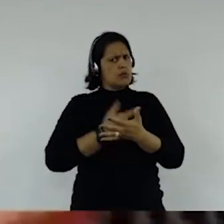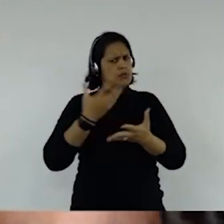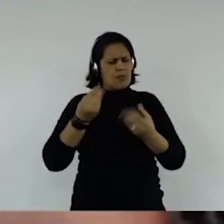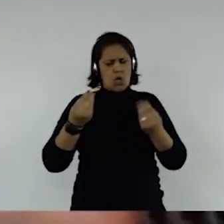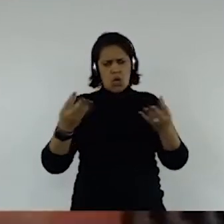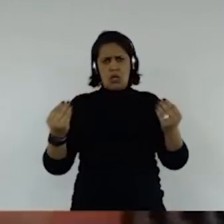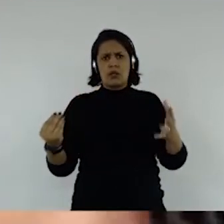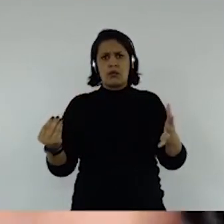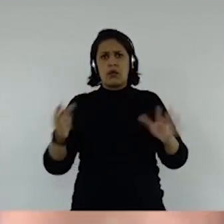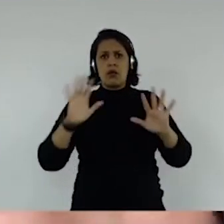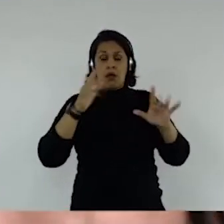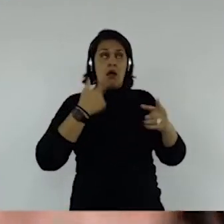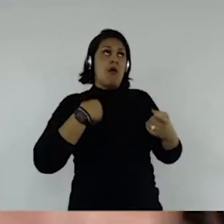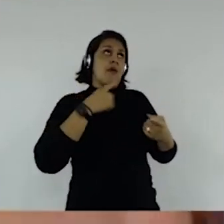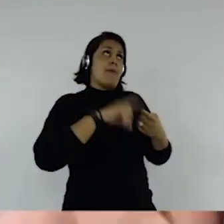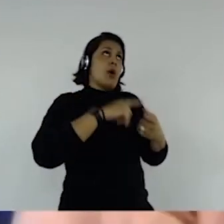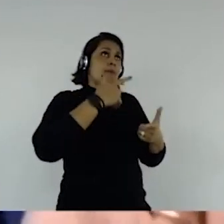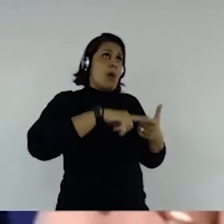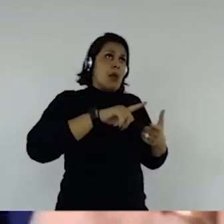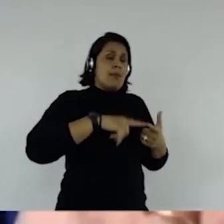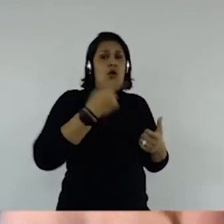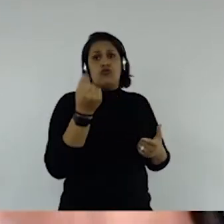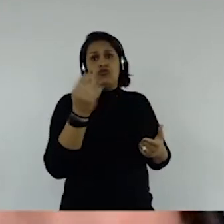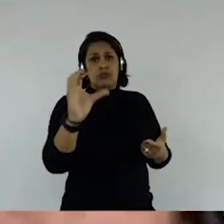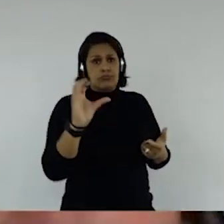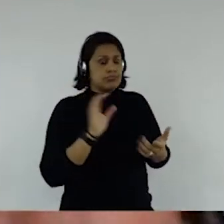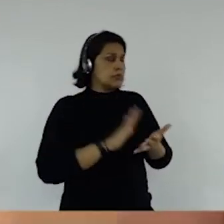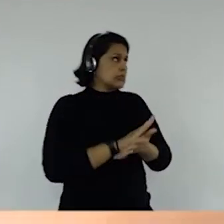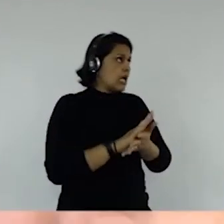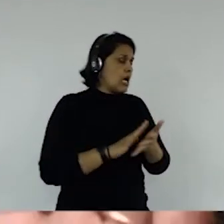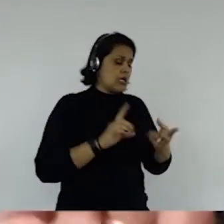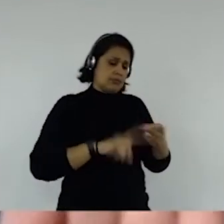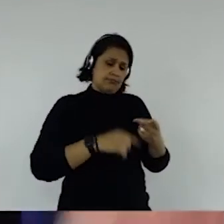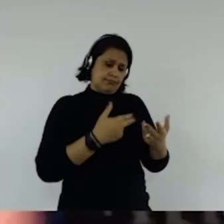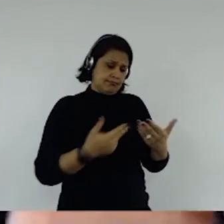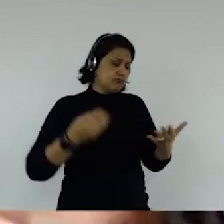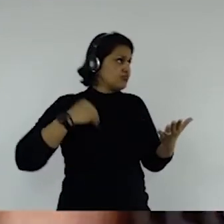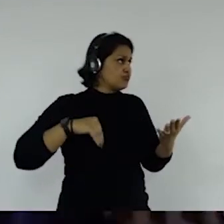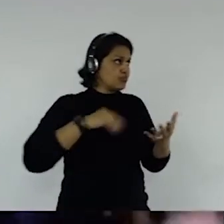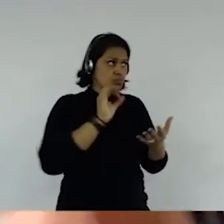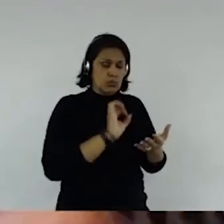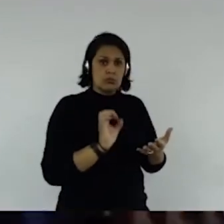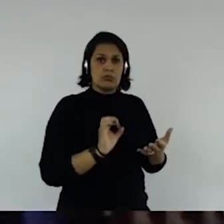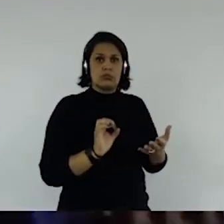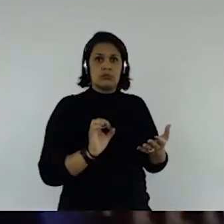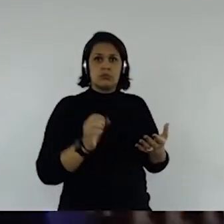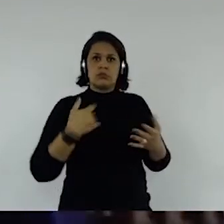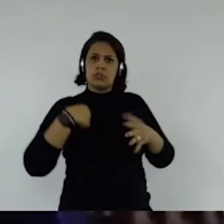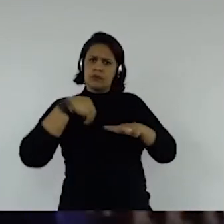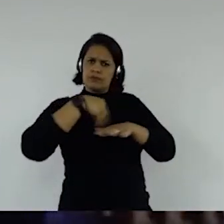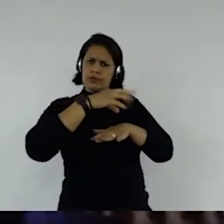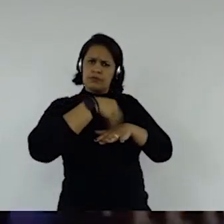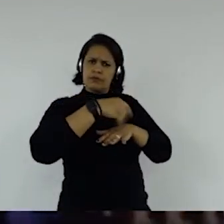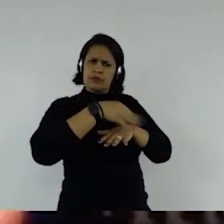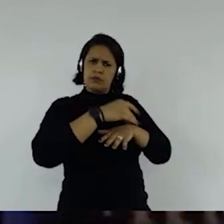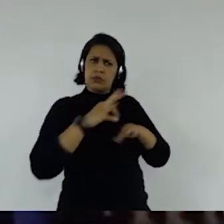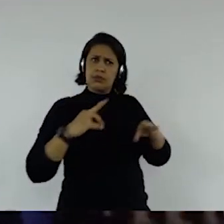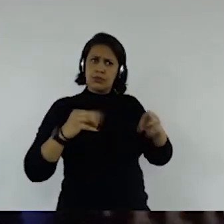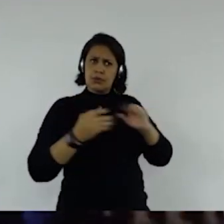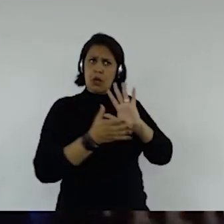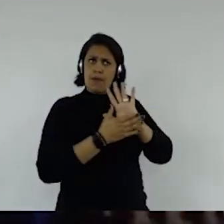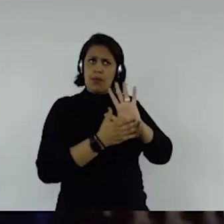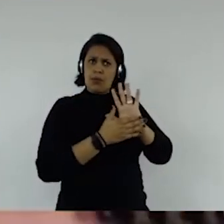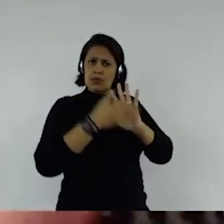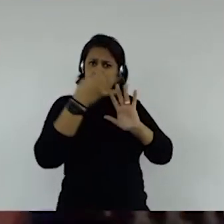As pessoas informaram, esse é o meu problema, eu não tenho receita, eu tenho essa situação aqui, e vir e trazer uma proposta objetiva